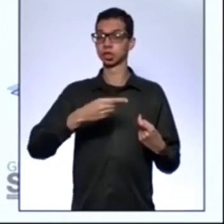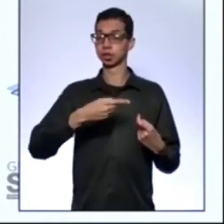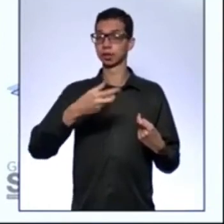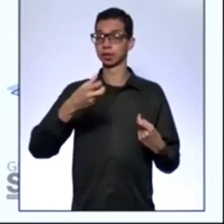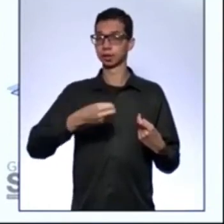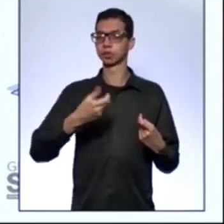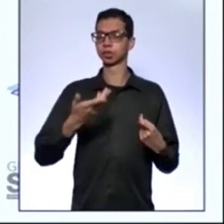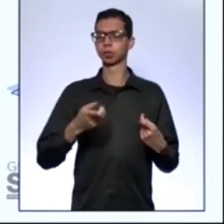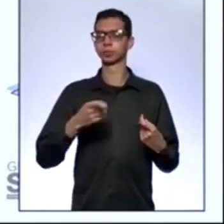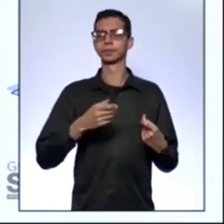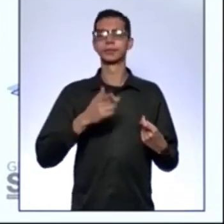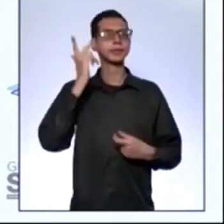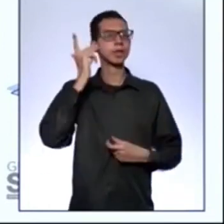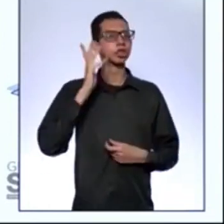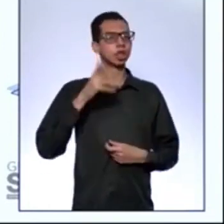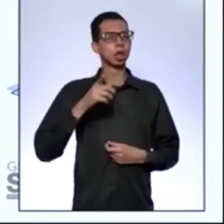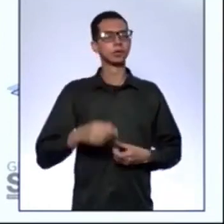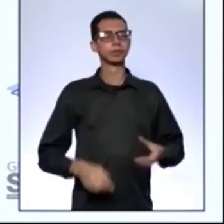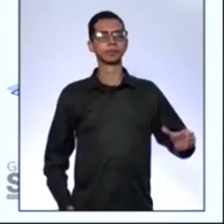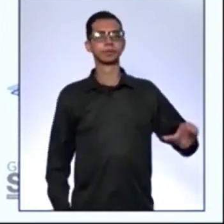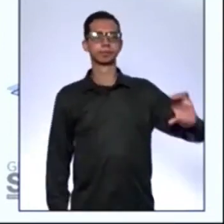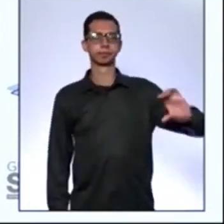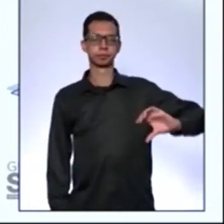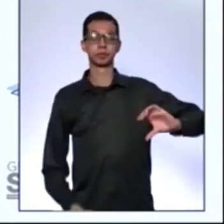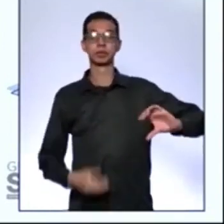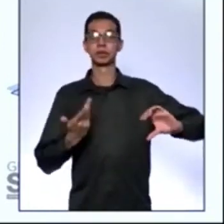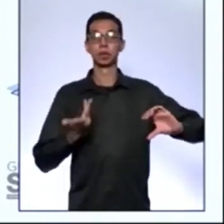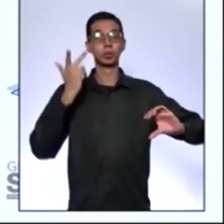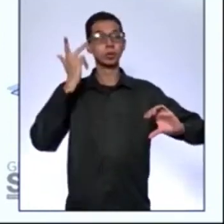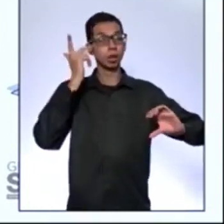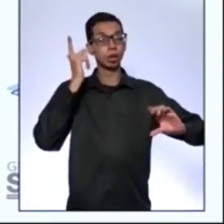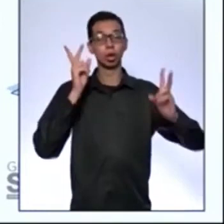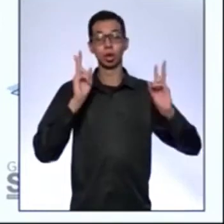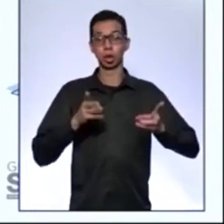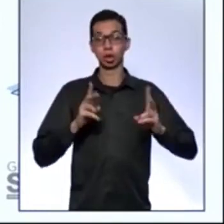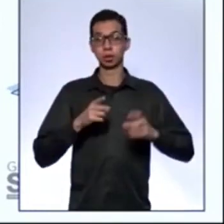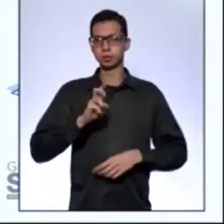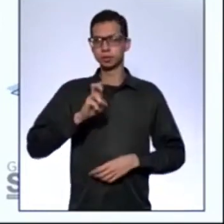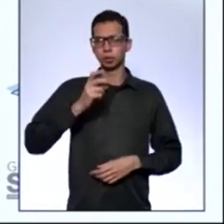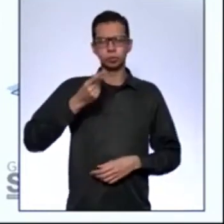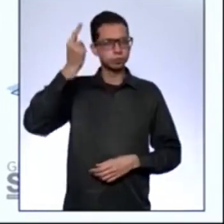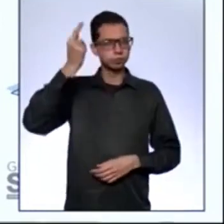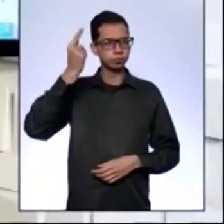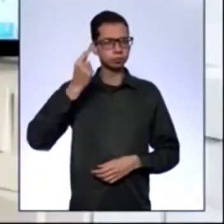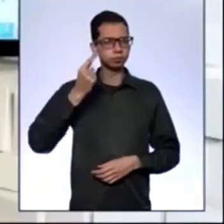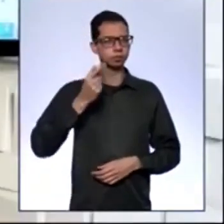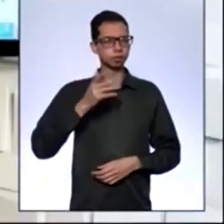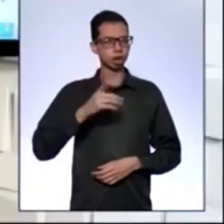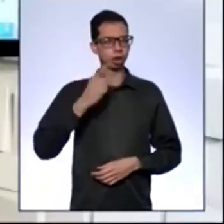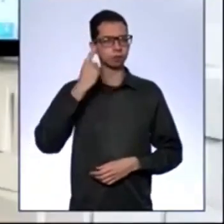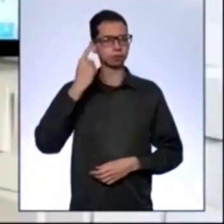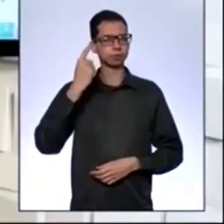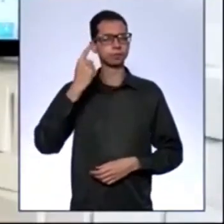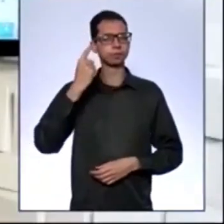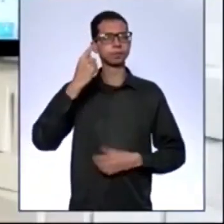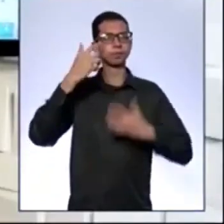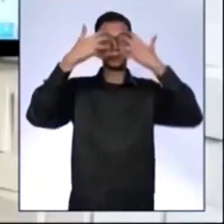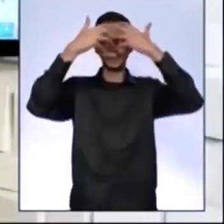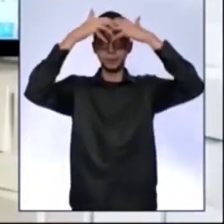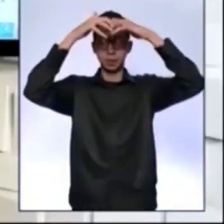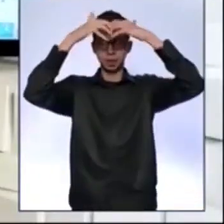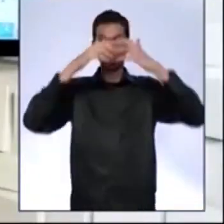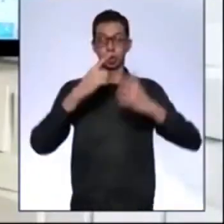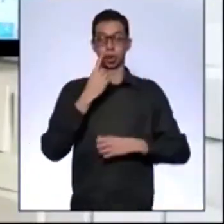o leite natural é constante 5 segundos para você assimila para você interpretar